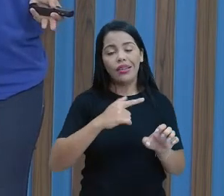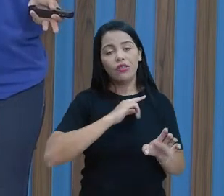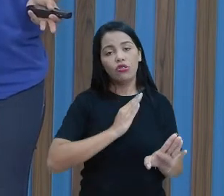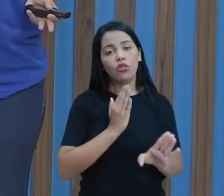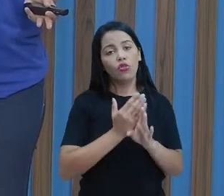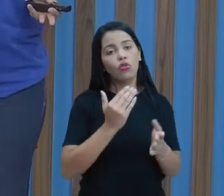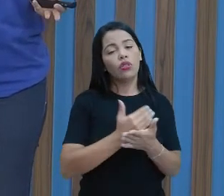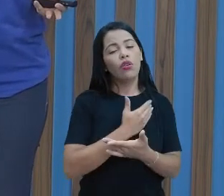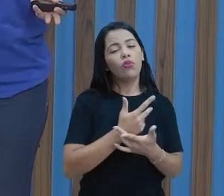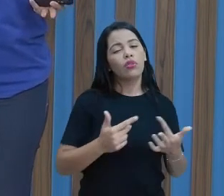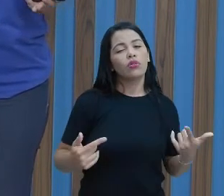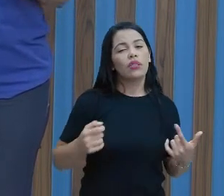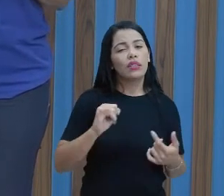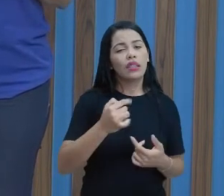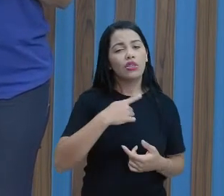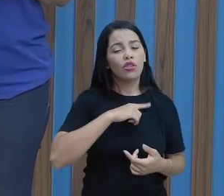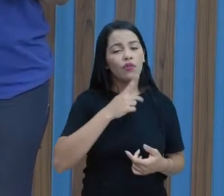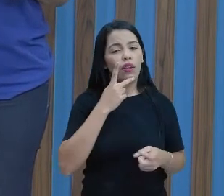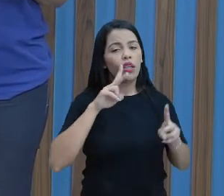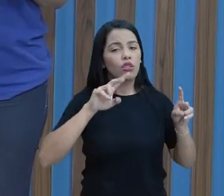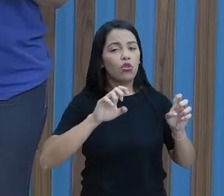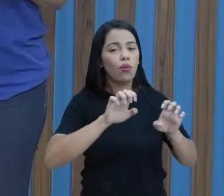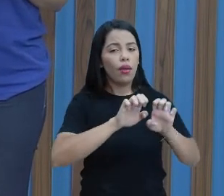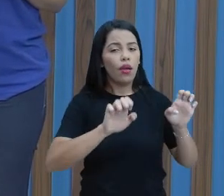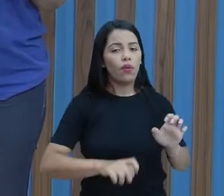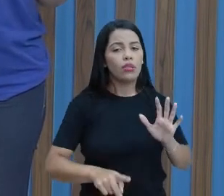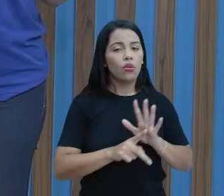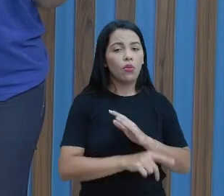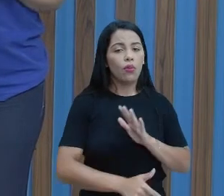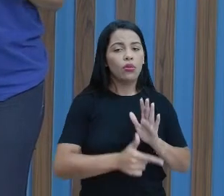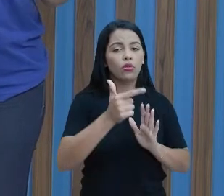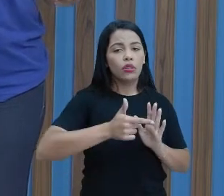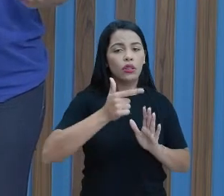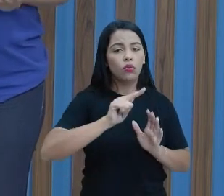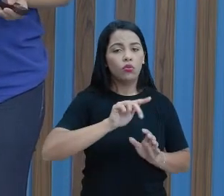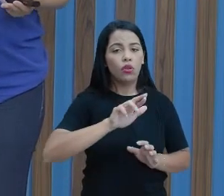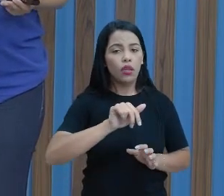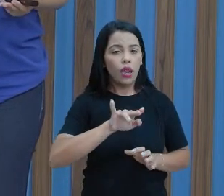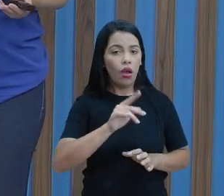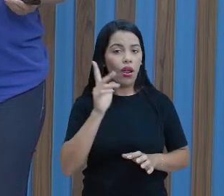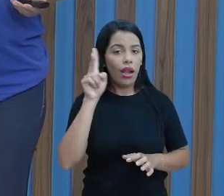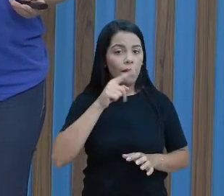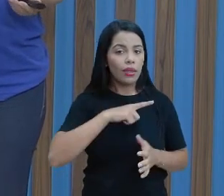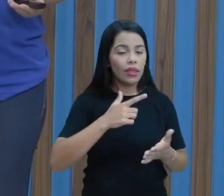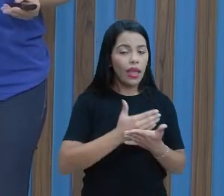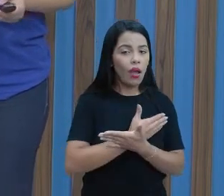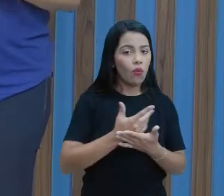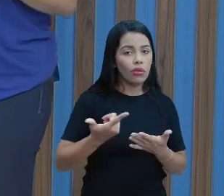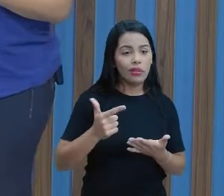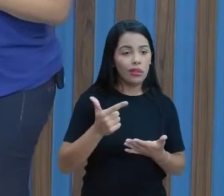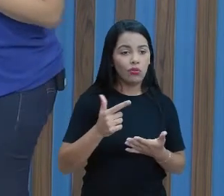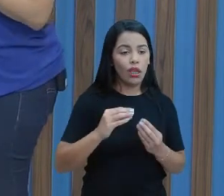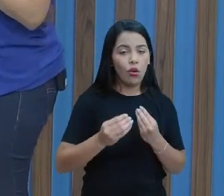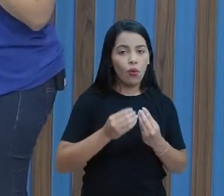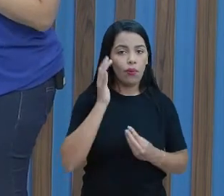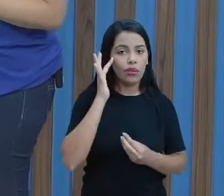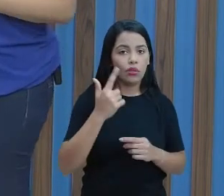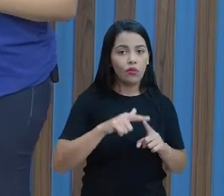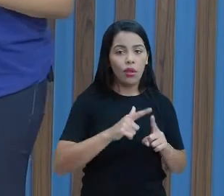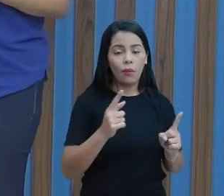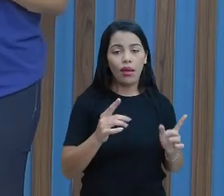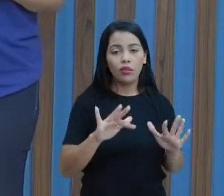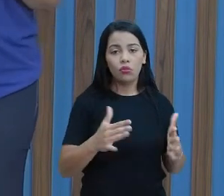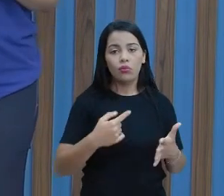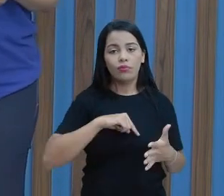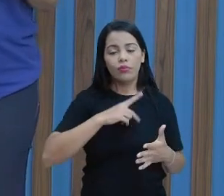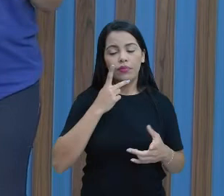gente for falar de equação do segundo grau, lembra que existem situações que a gente não tem solução para ela, mas quando a gente fala de função,